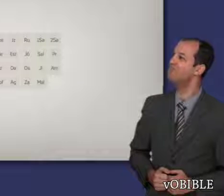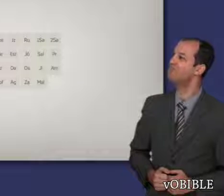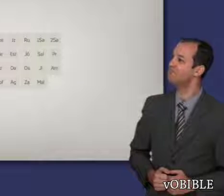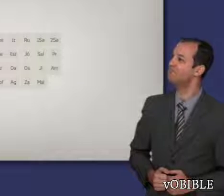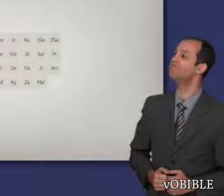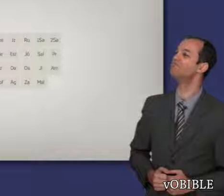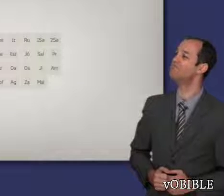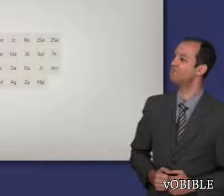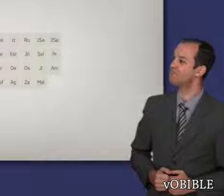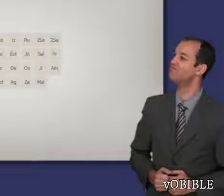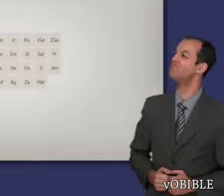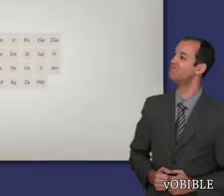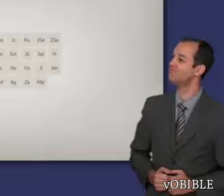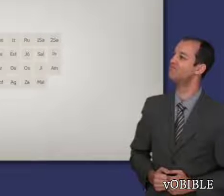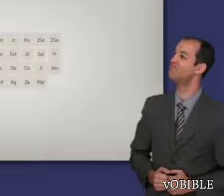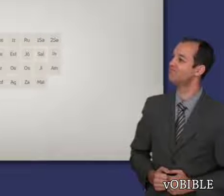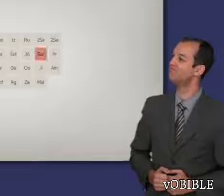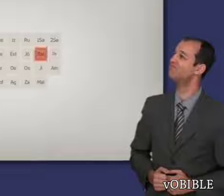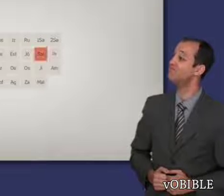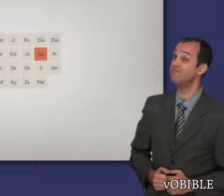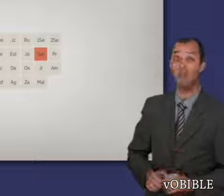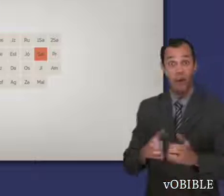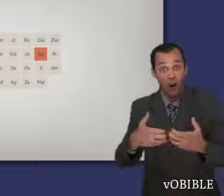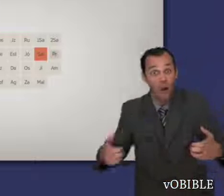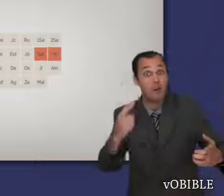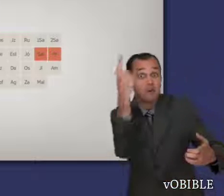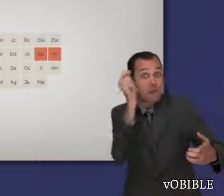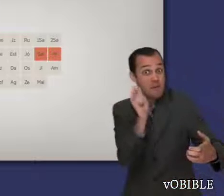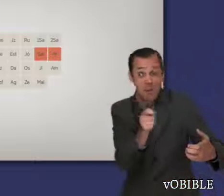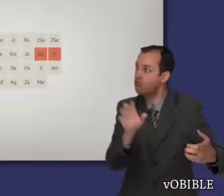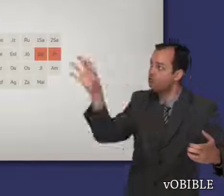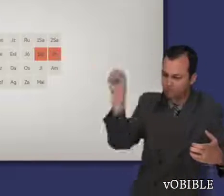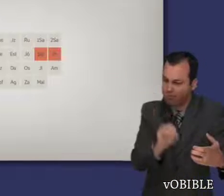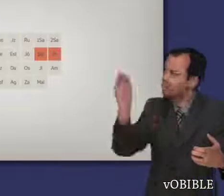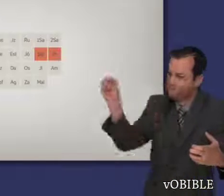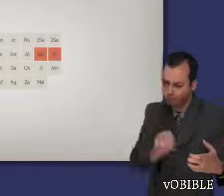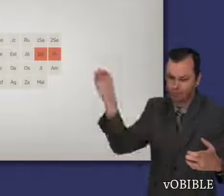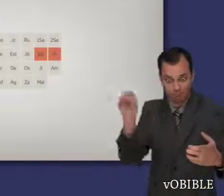Gênesis, Êxodo, Levítico, Salmos,